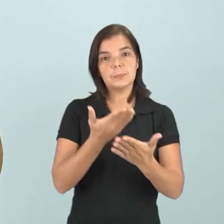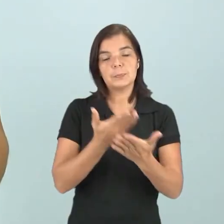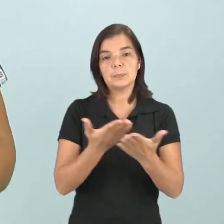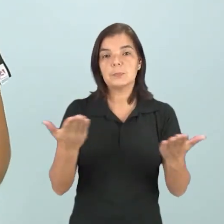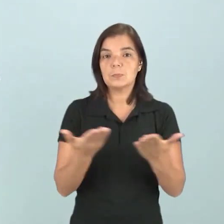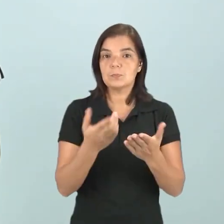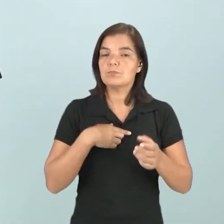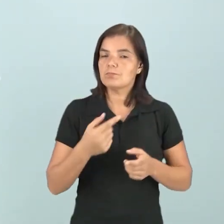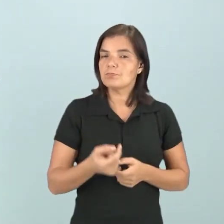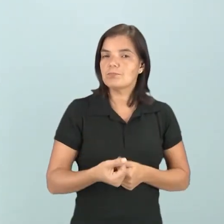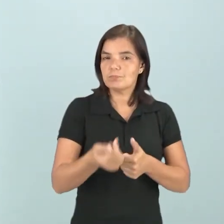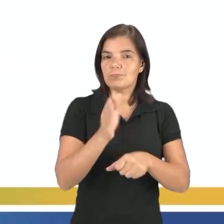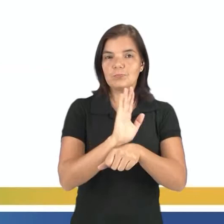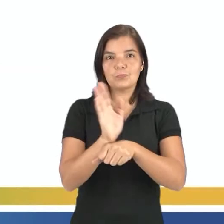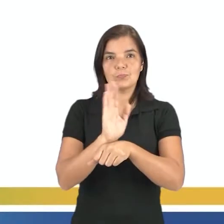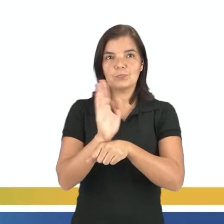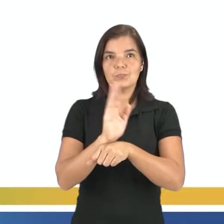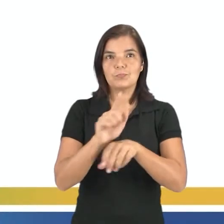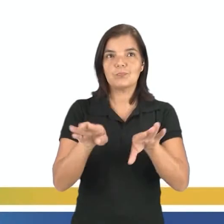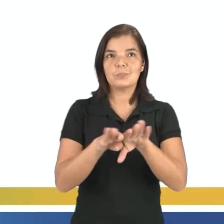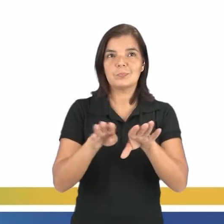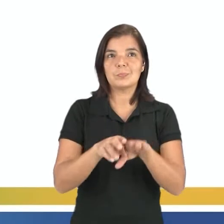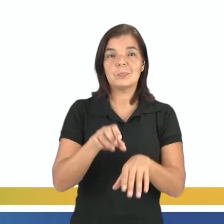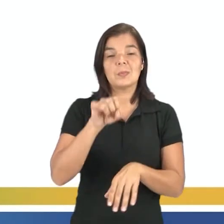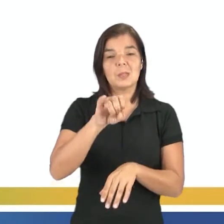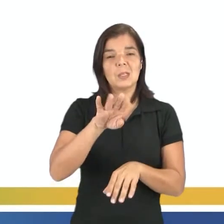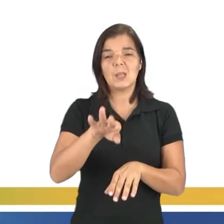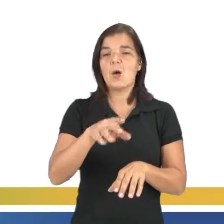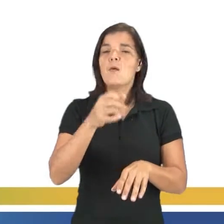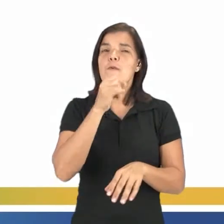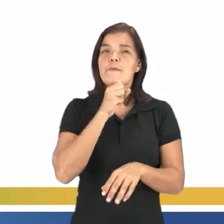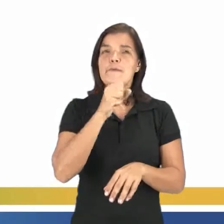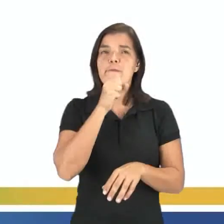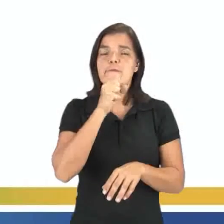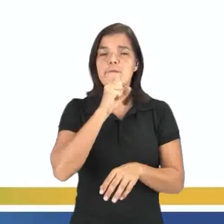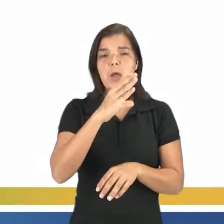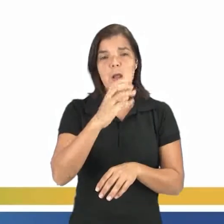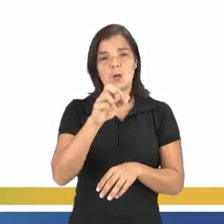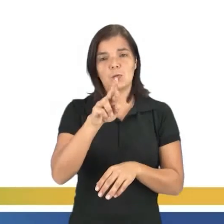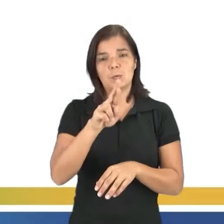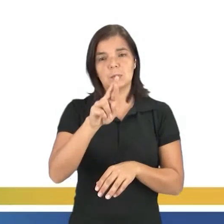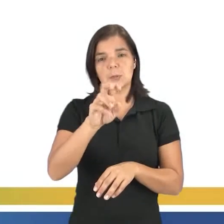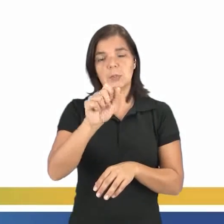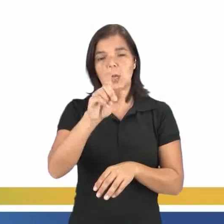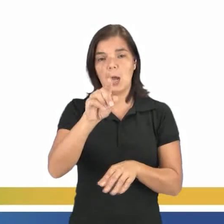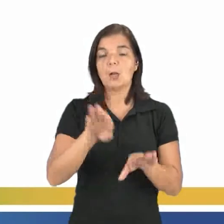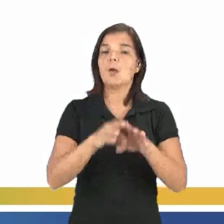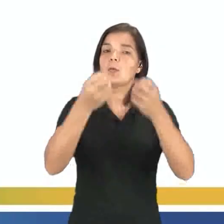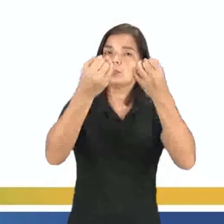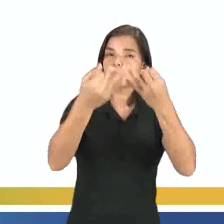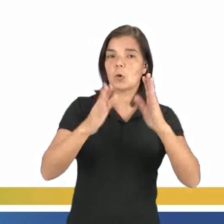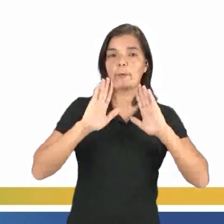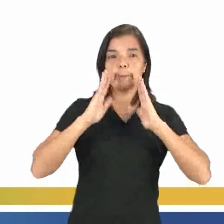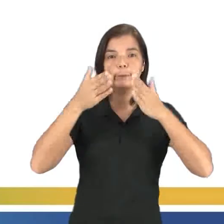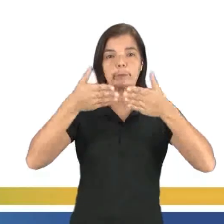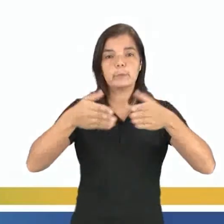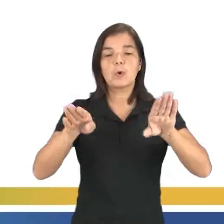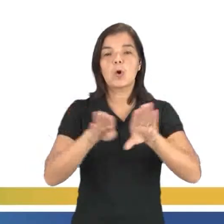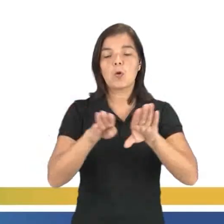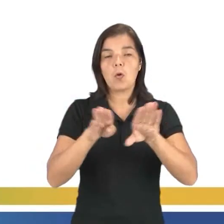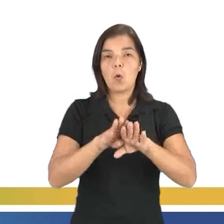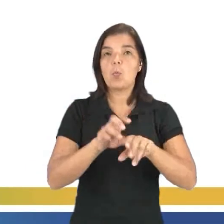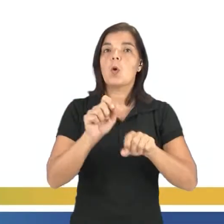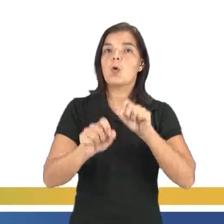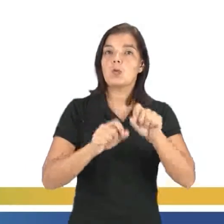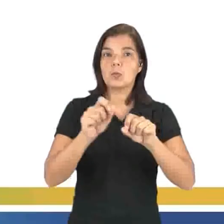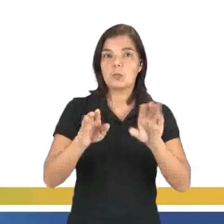hoje, eu tenho uma sugestão de um filme chamado Ser Tão Velho Cerrado, né? Um filme muito bom. Ele é um documentário, né, que ele vai focar